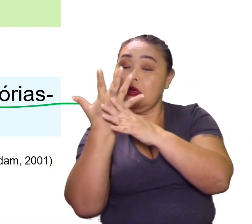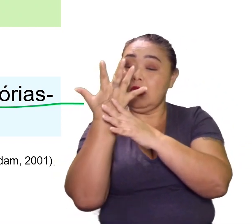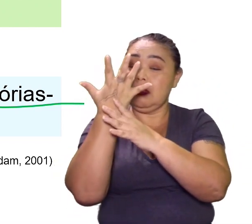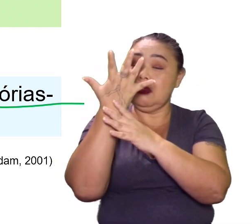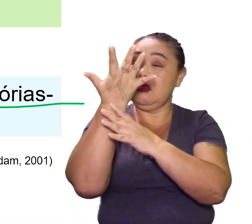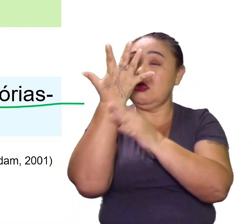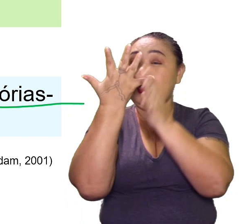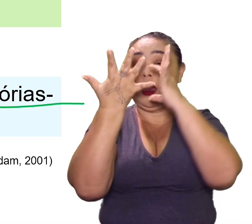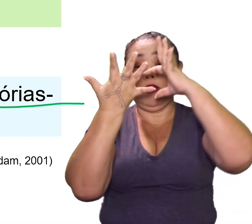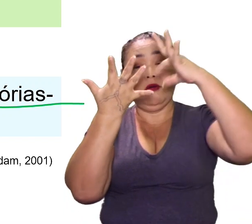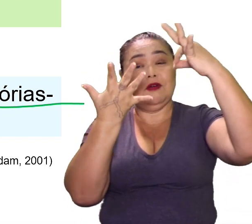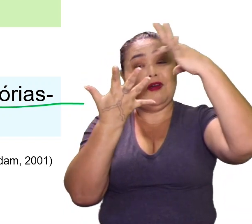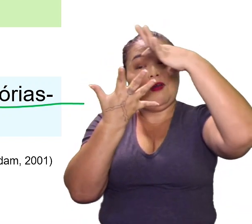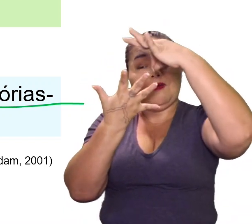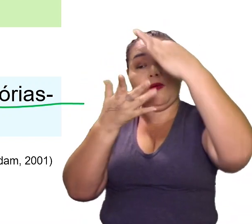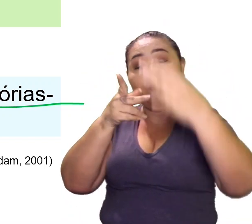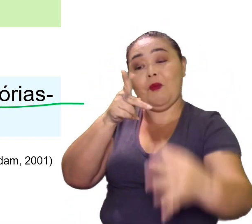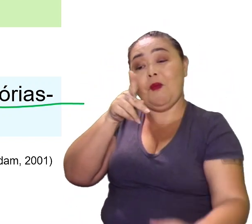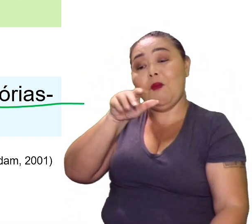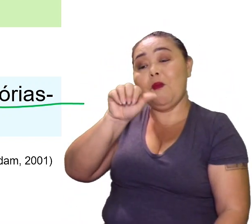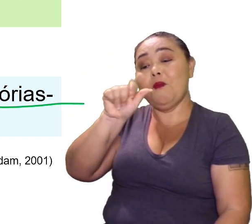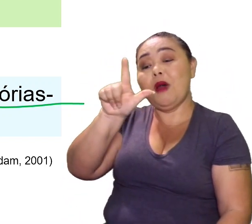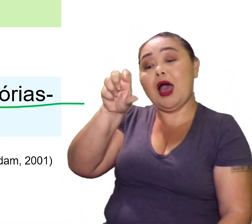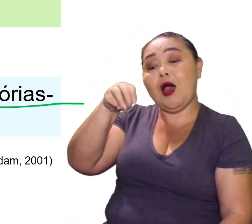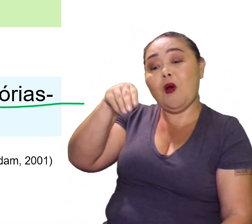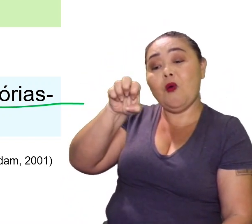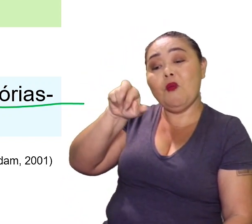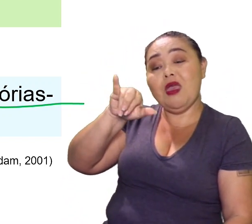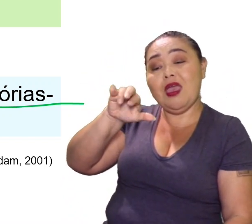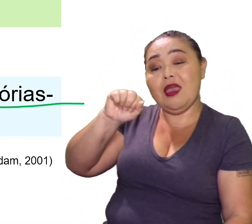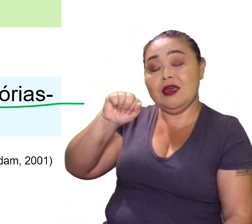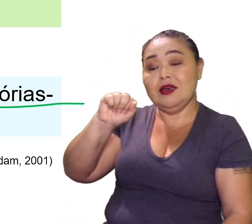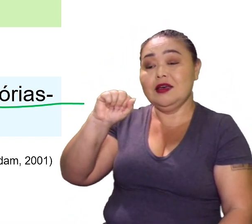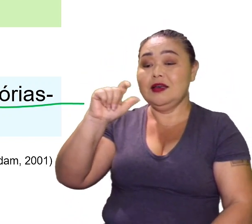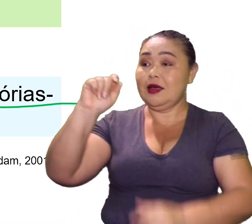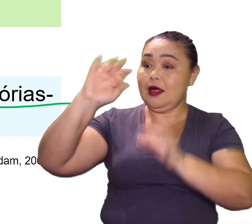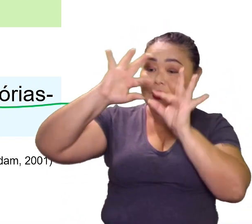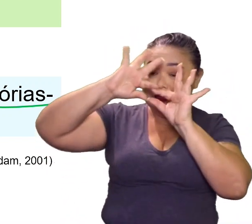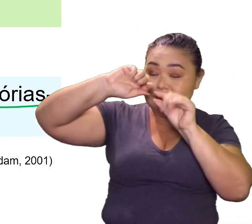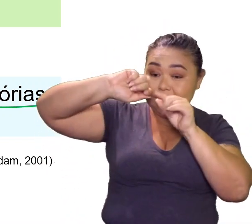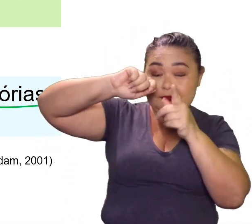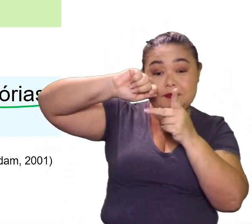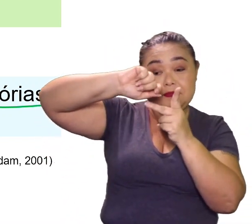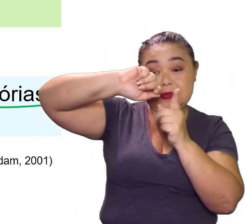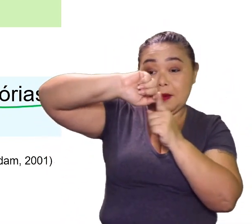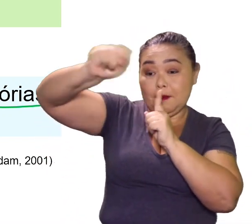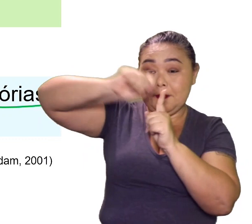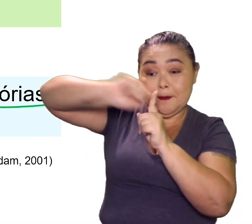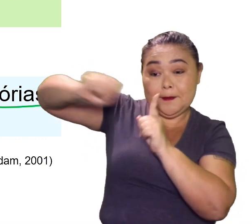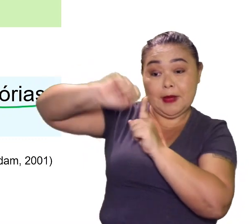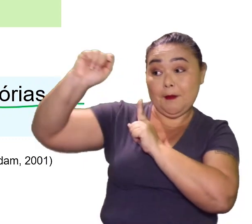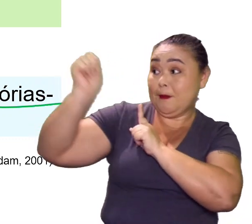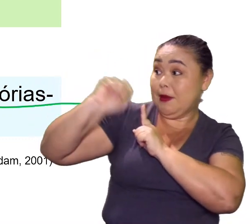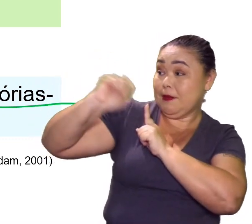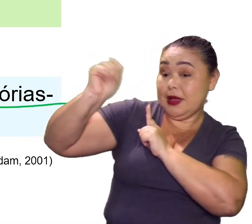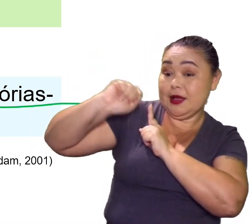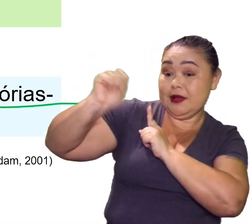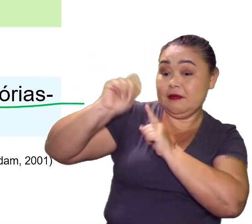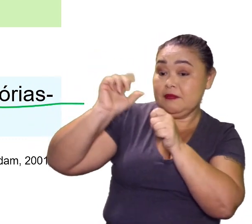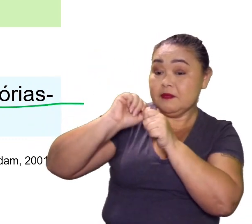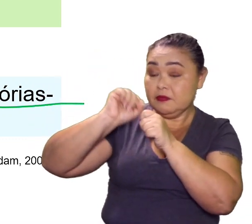são bonitas. E tem a tala, né, faz papagaio, né, com a tala da palha dela, né? Exatamente. Tu